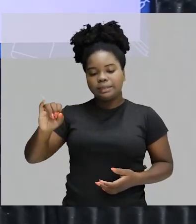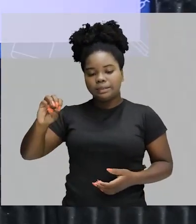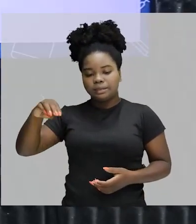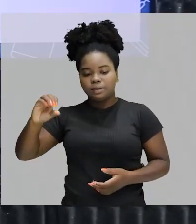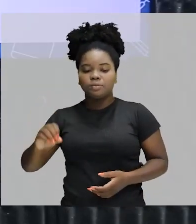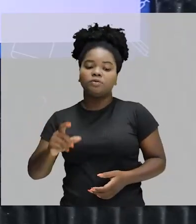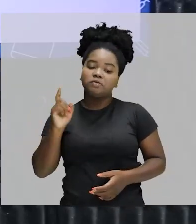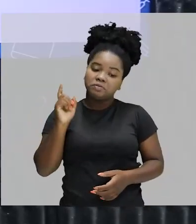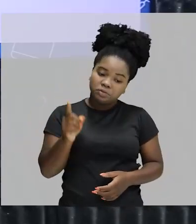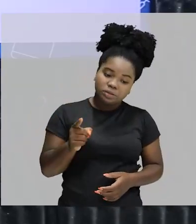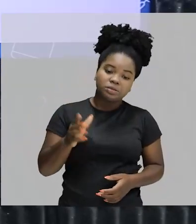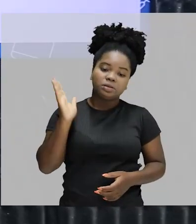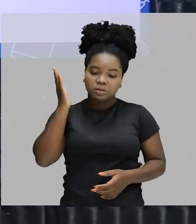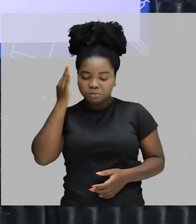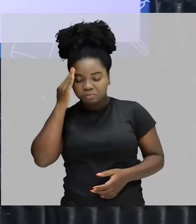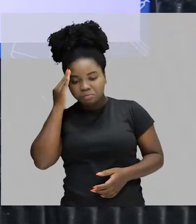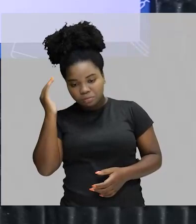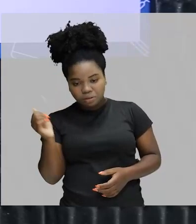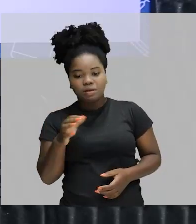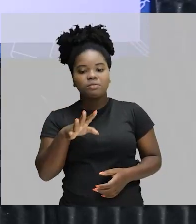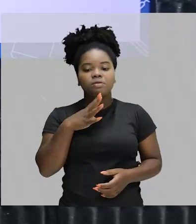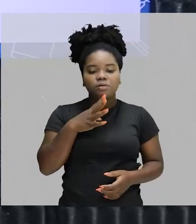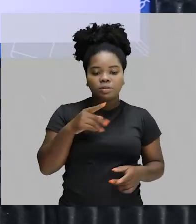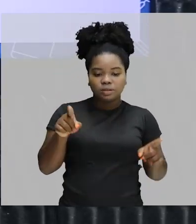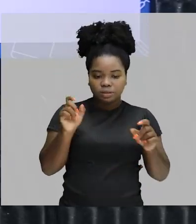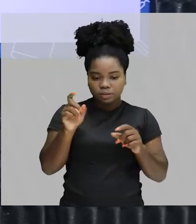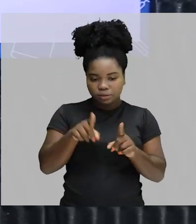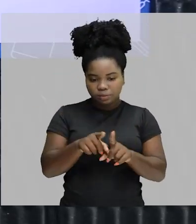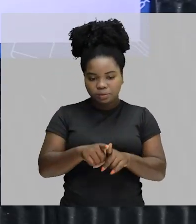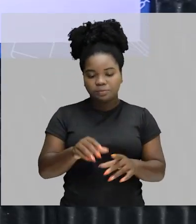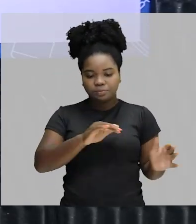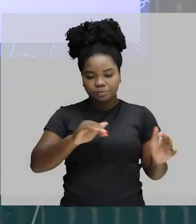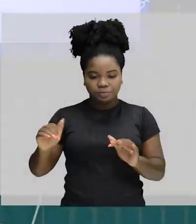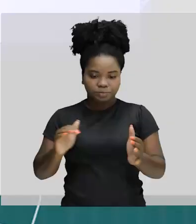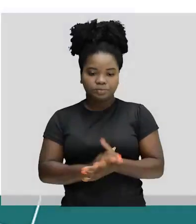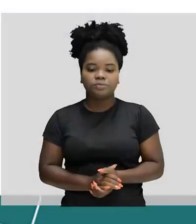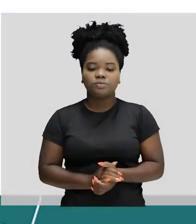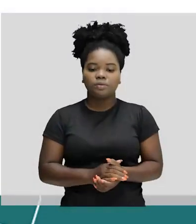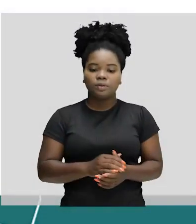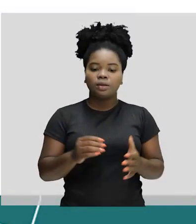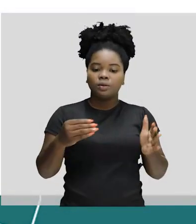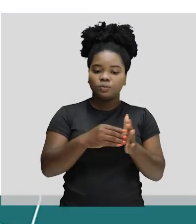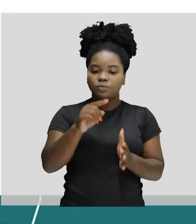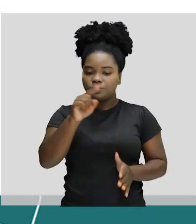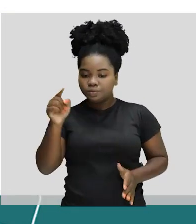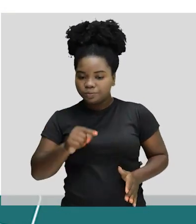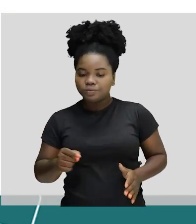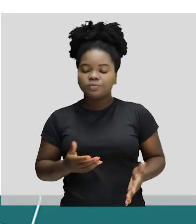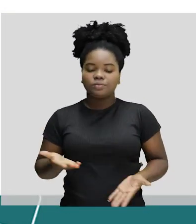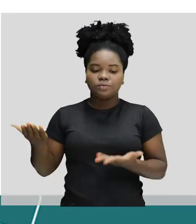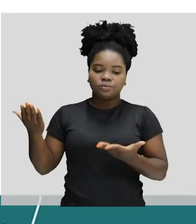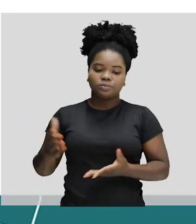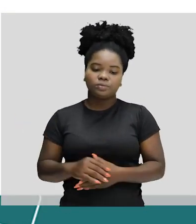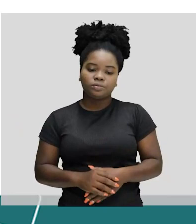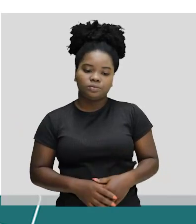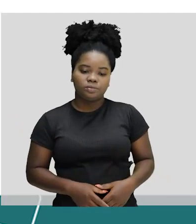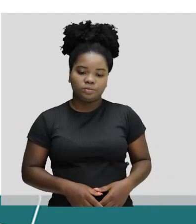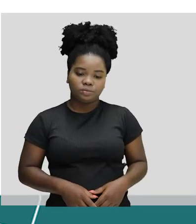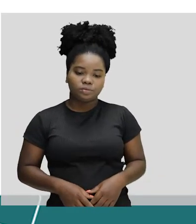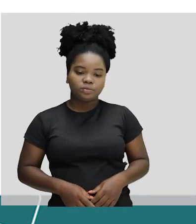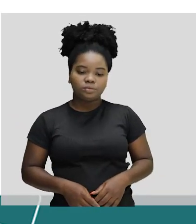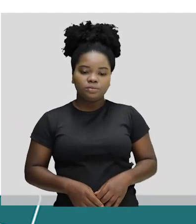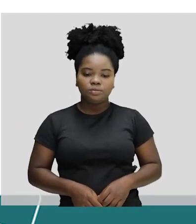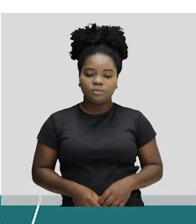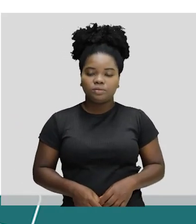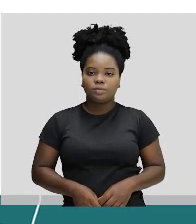mais comum para a gente, essa formação já é mais comum para a gente. Adjetivos que terminam em z. Quando adjetivos terminam